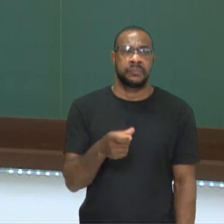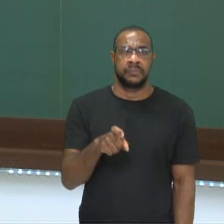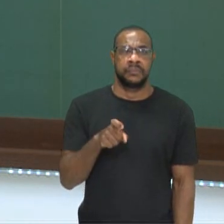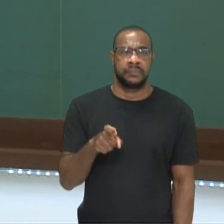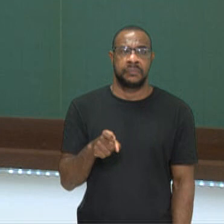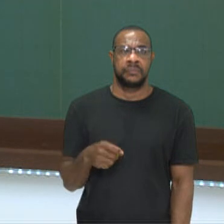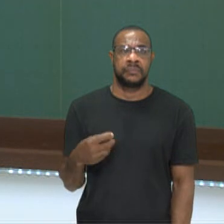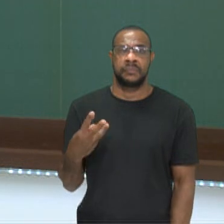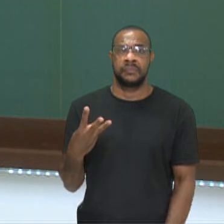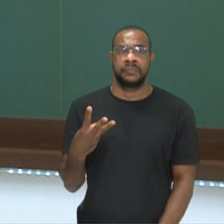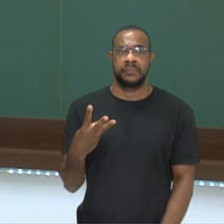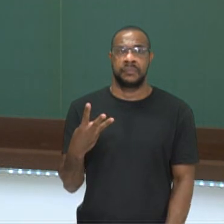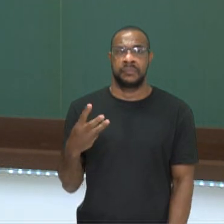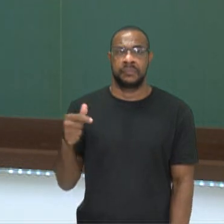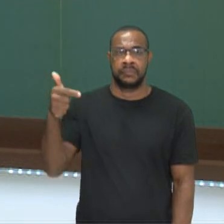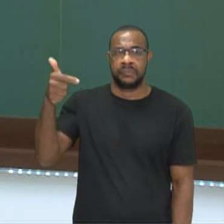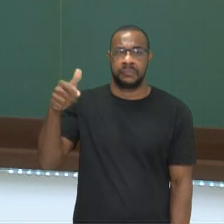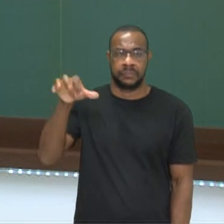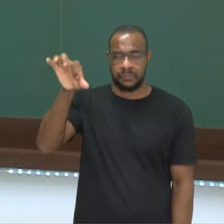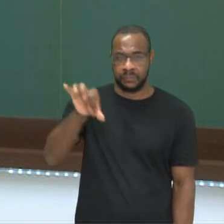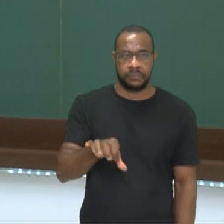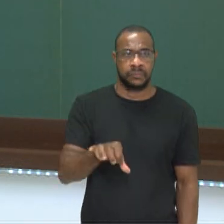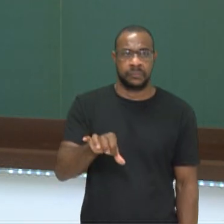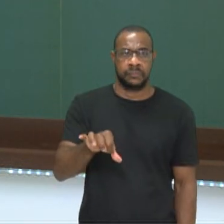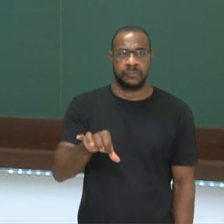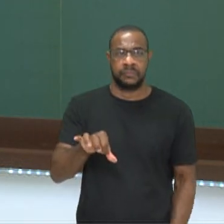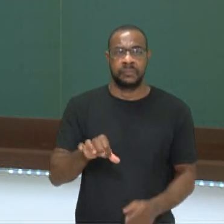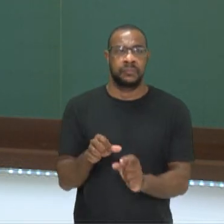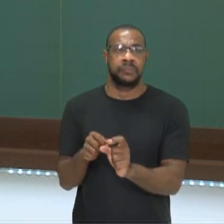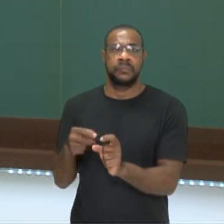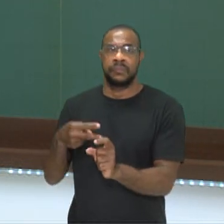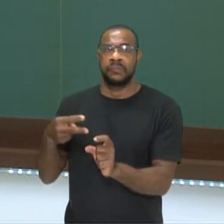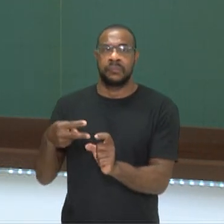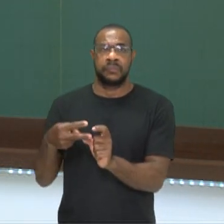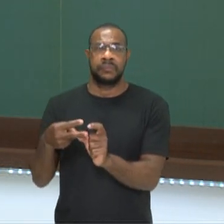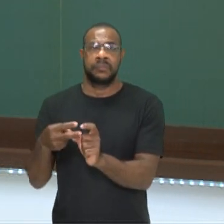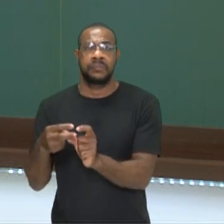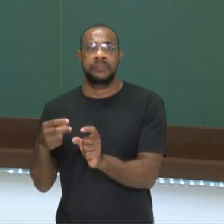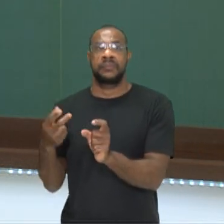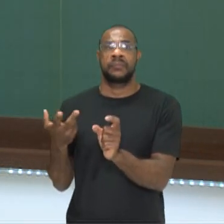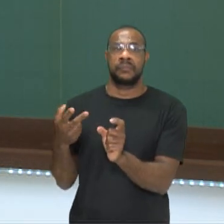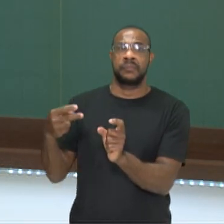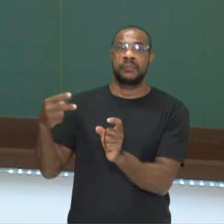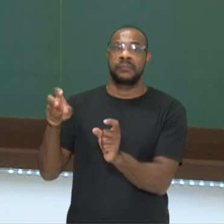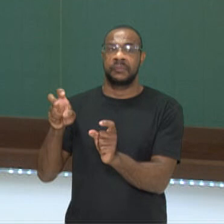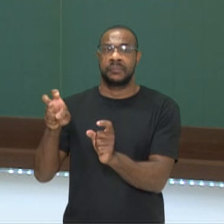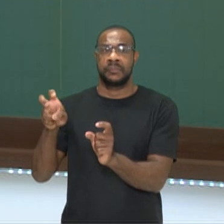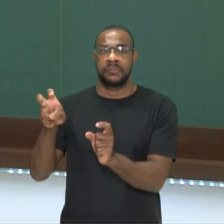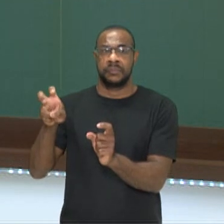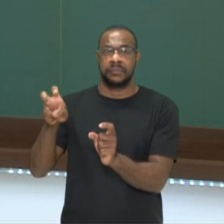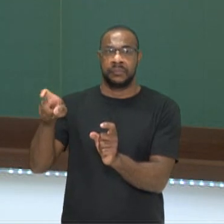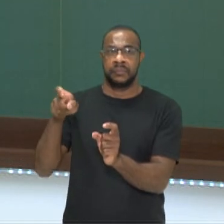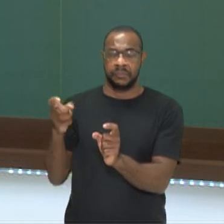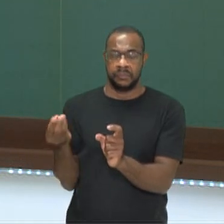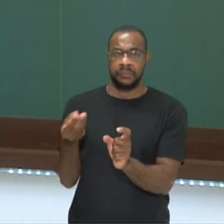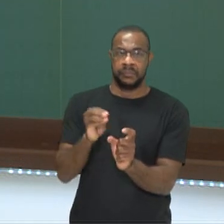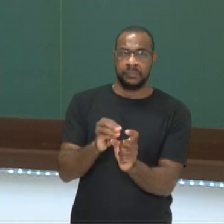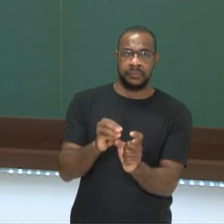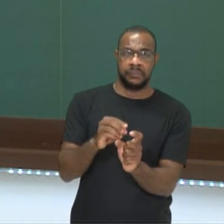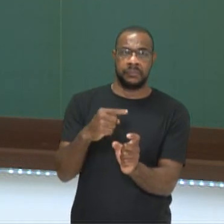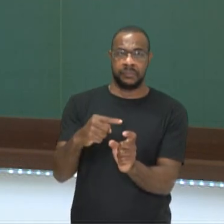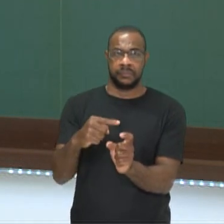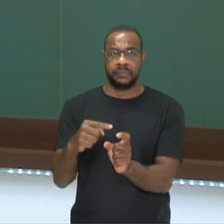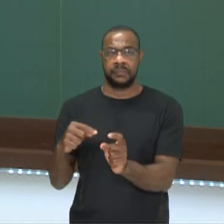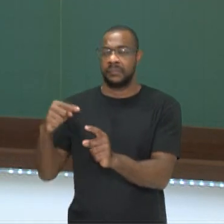quadrado, 9, e agora sim eu vou trazer, ó, menos 5x, o menos 1 vem para cá, mais 1. Eu tenho igual a